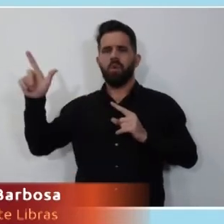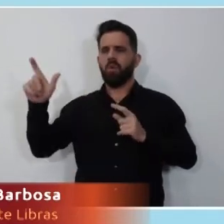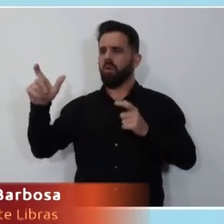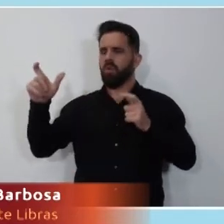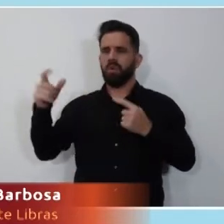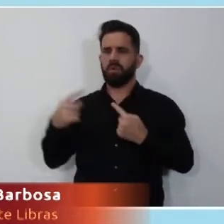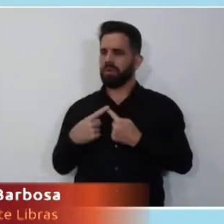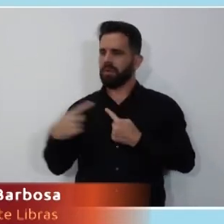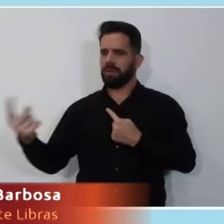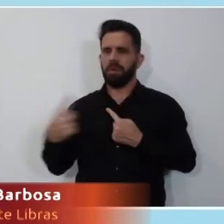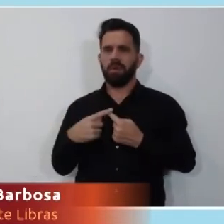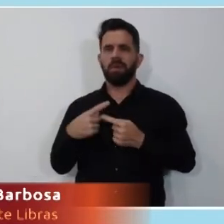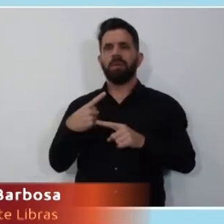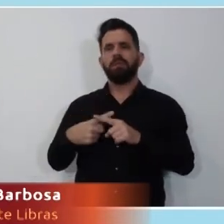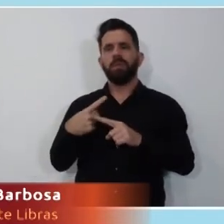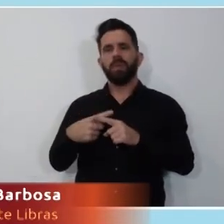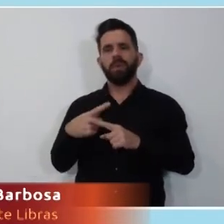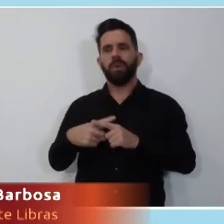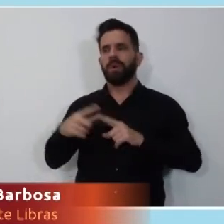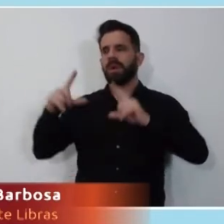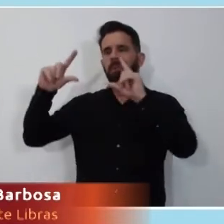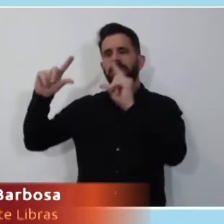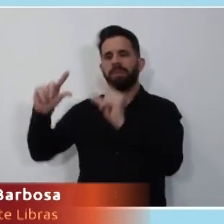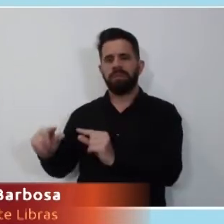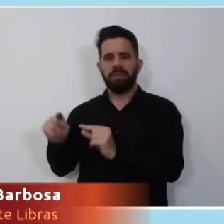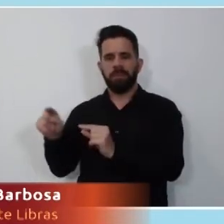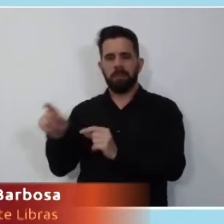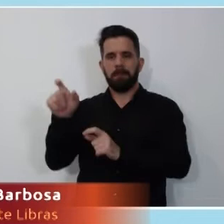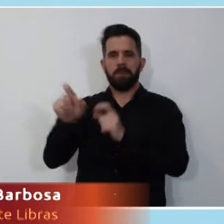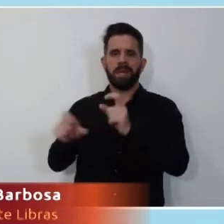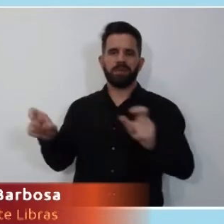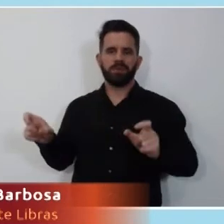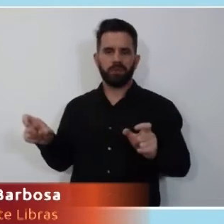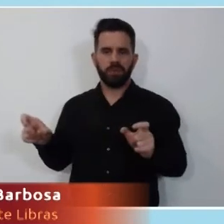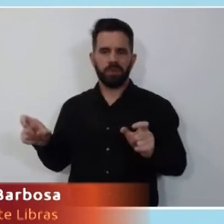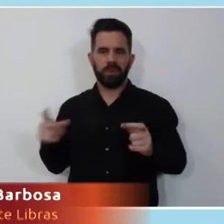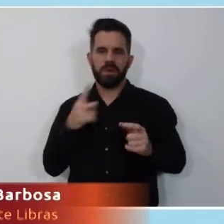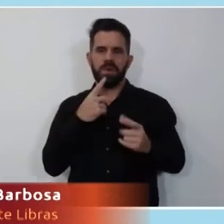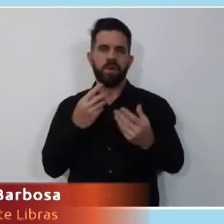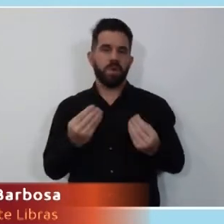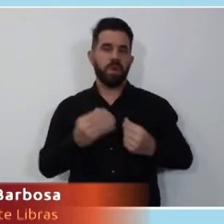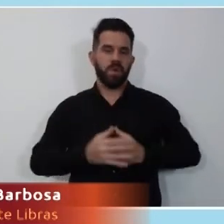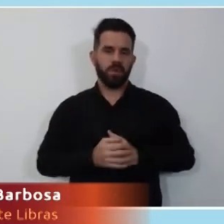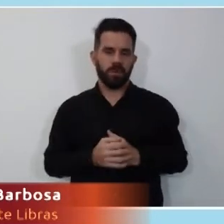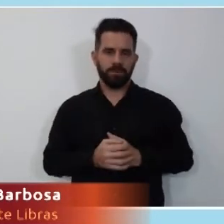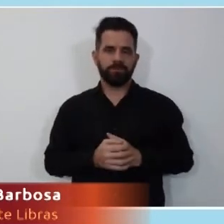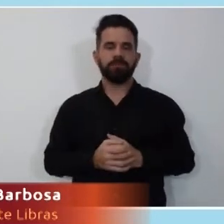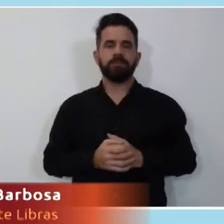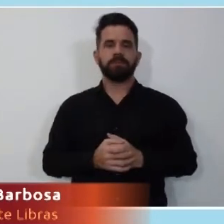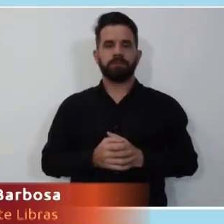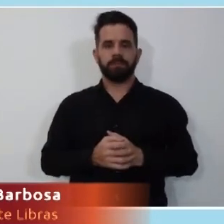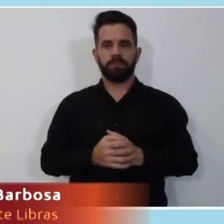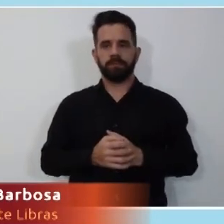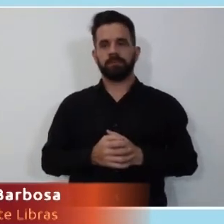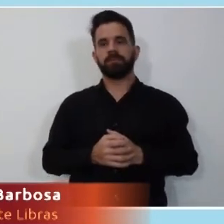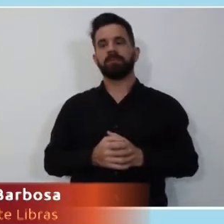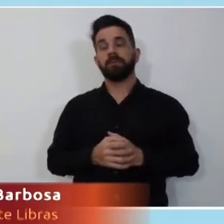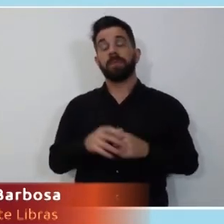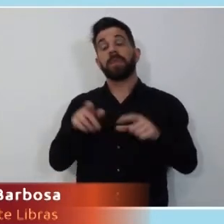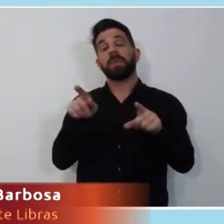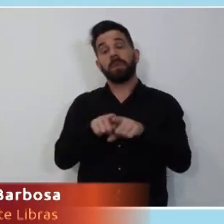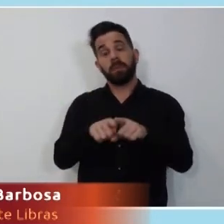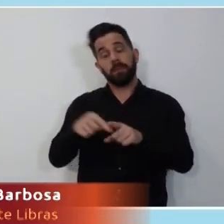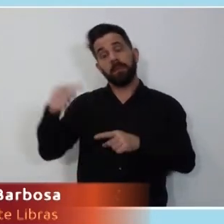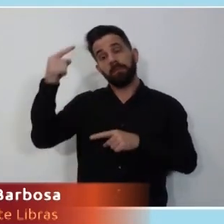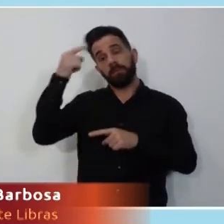insustentável a causa dessas falências de receita, né? A ideia que você está trabalhando com a CMTC, né, que a CMTC e o governo